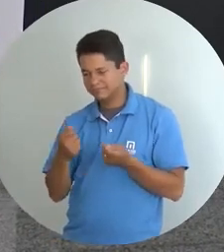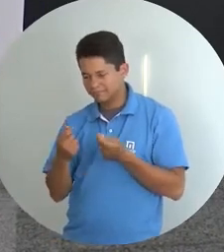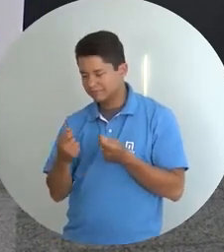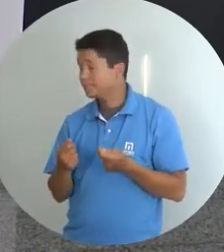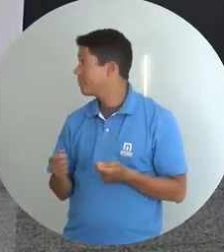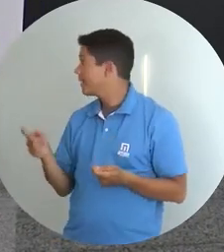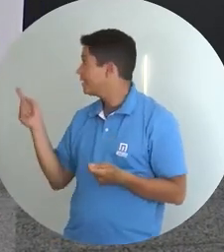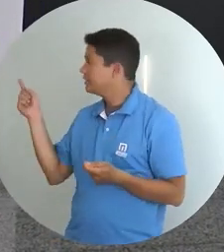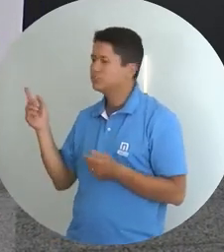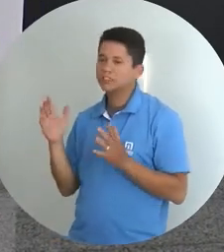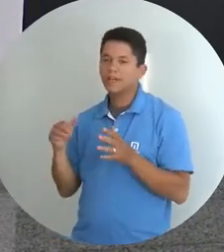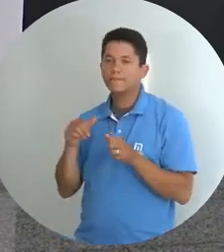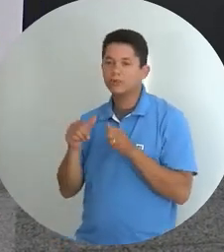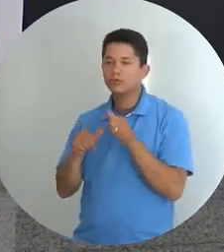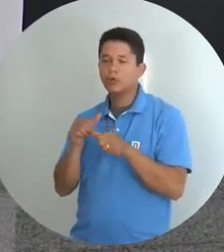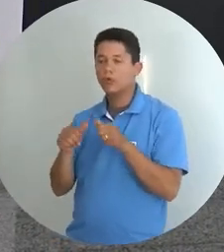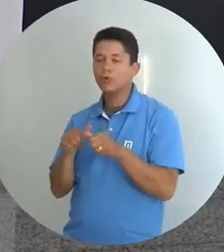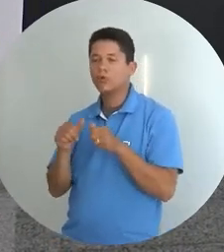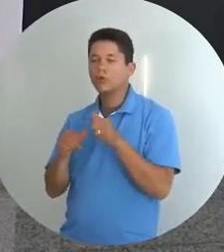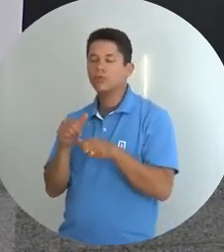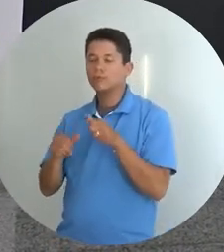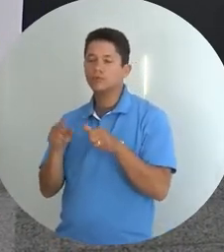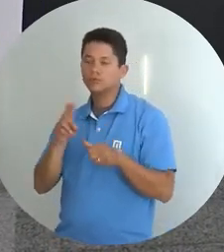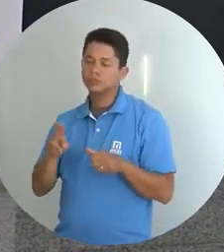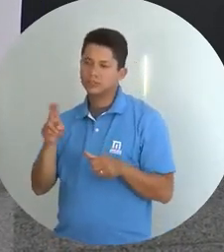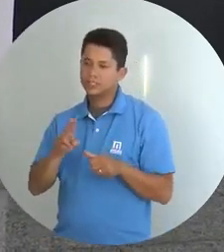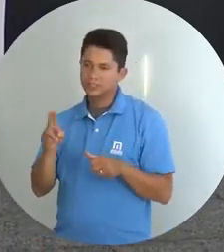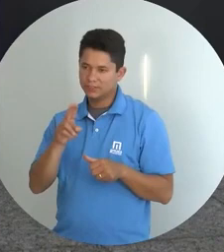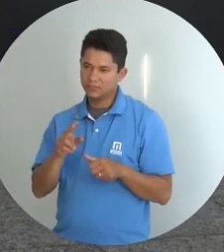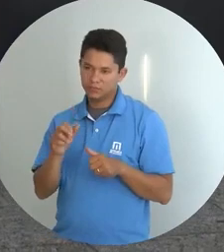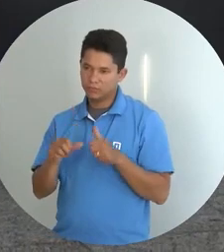de utilização. Mas foi um prédio que foi construído na